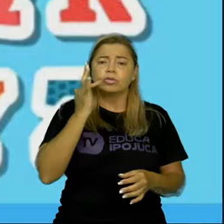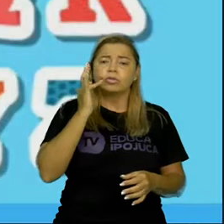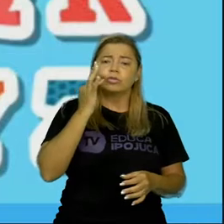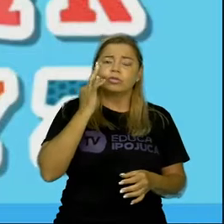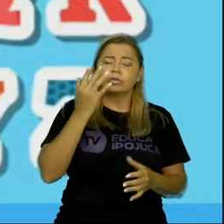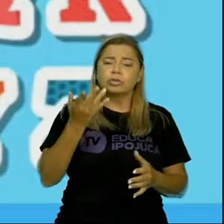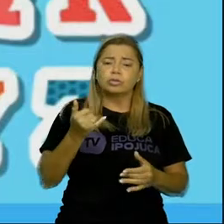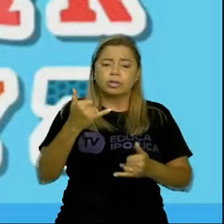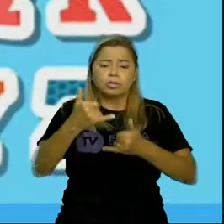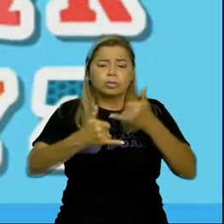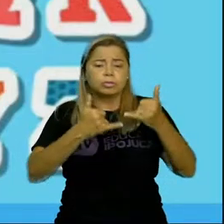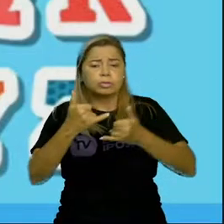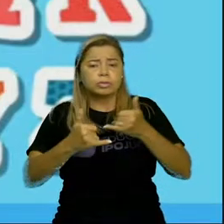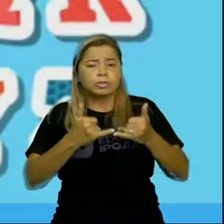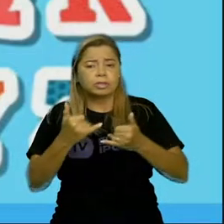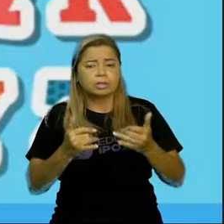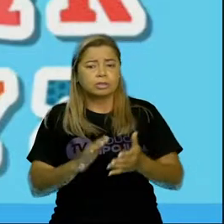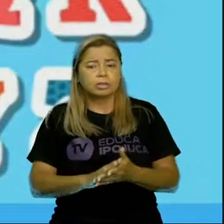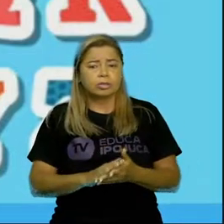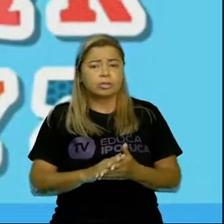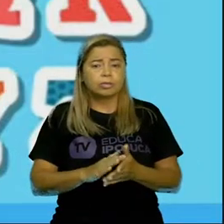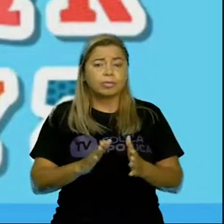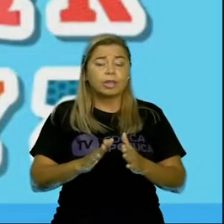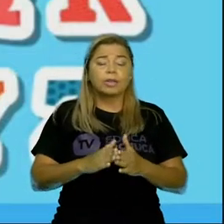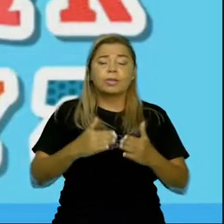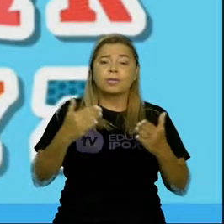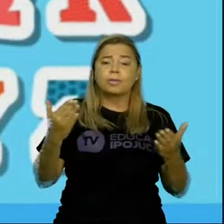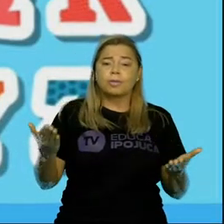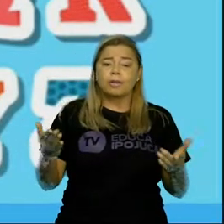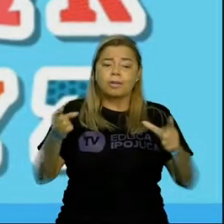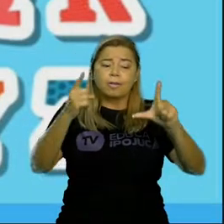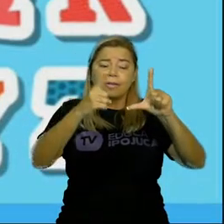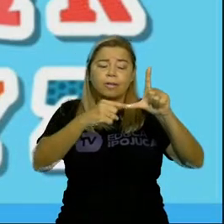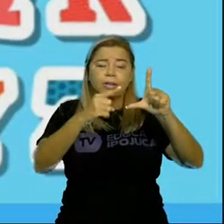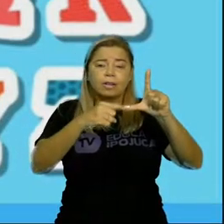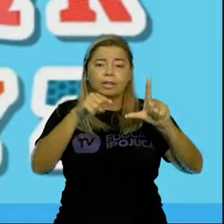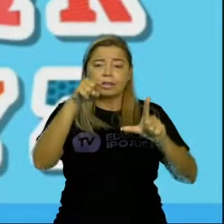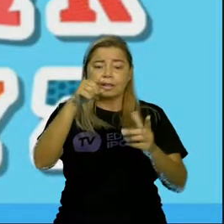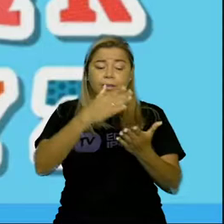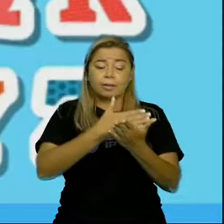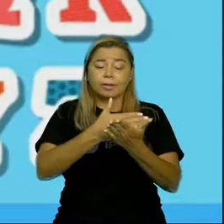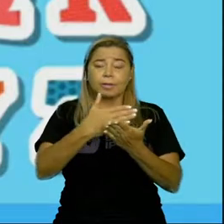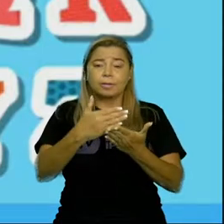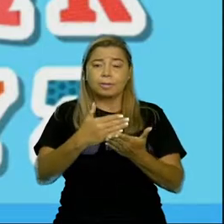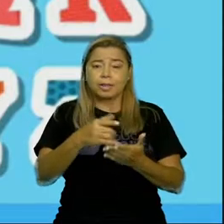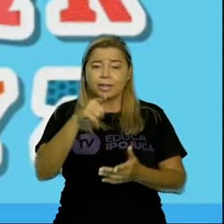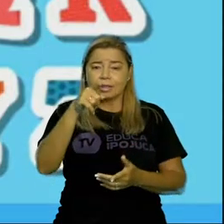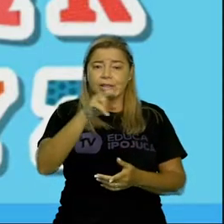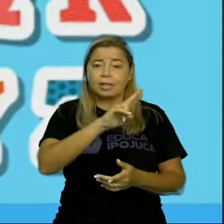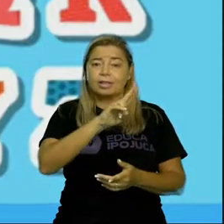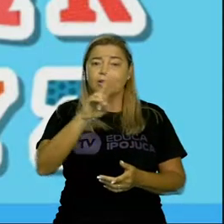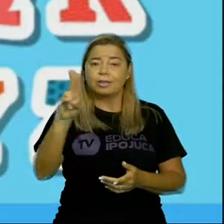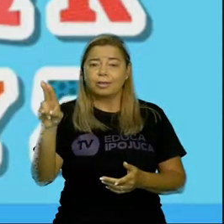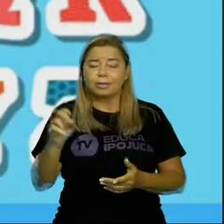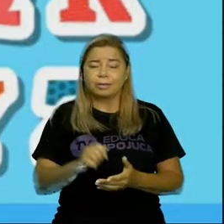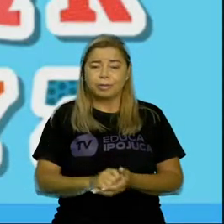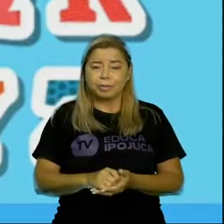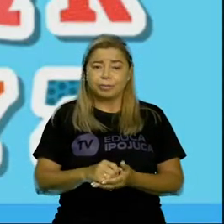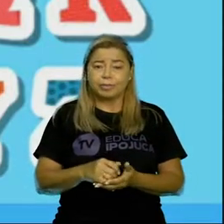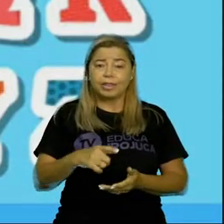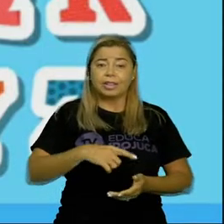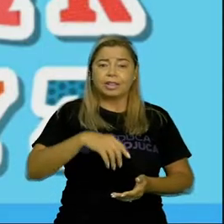brinquedos. Qual dessas letras é a inicial do seu nome? Estamos aí com o alfabeto,